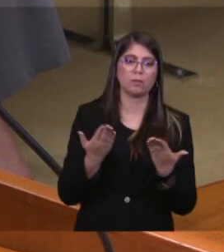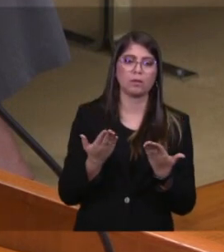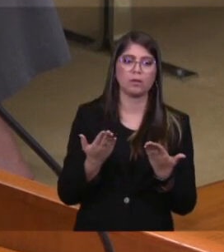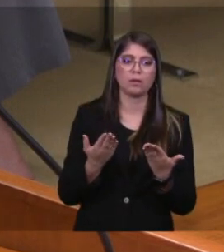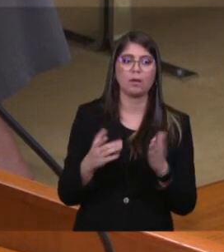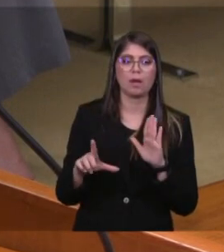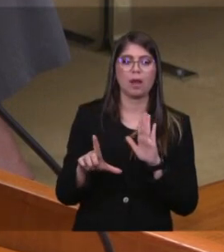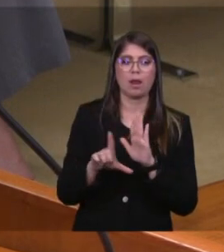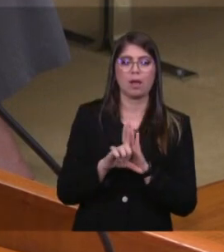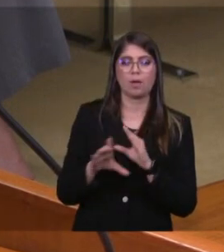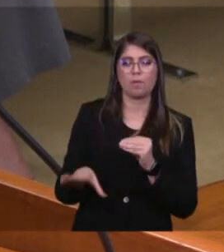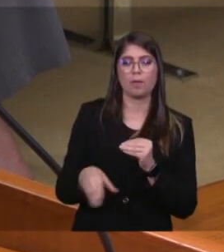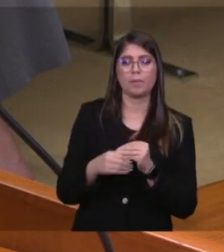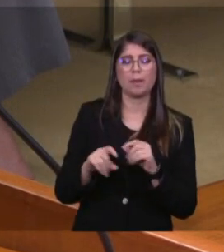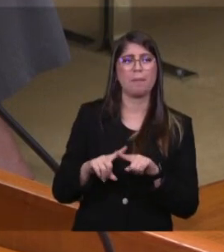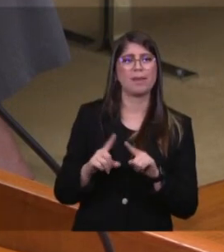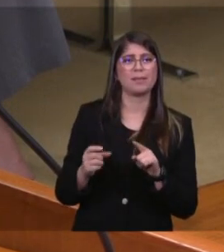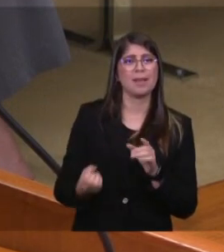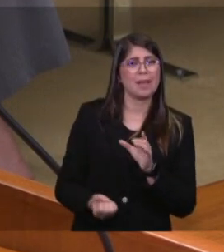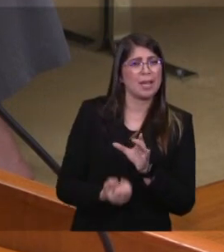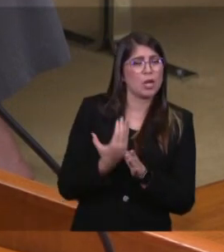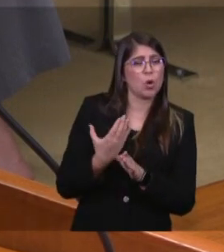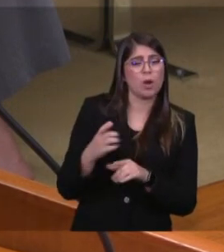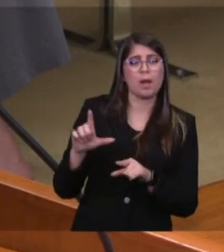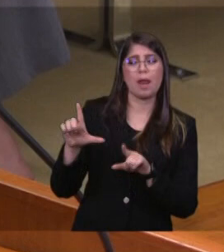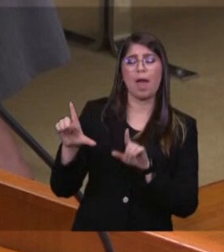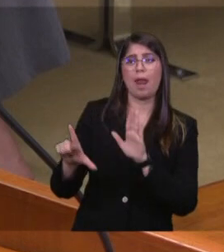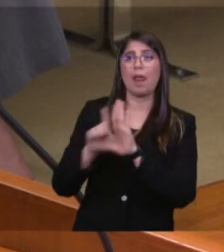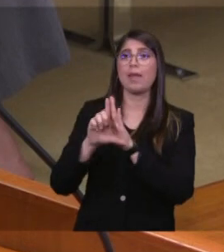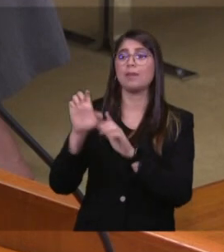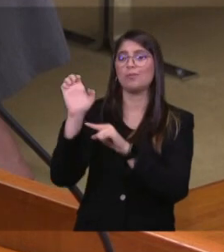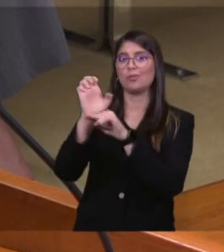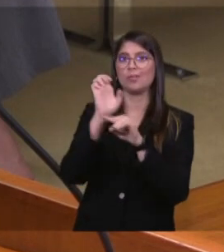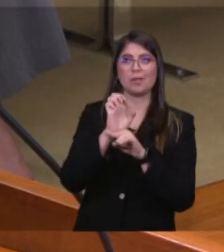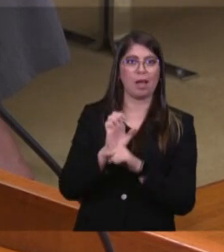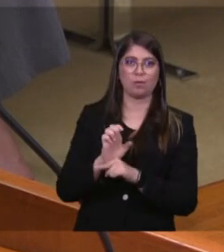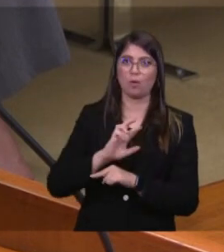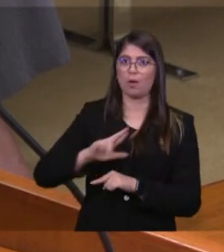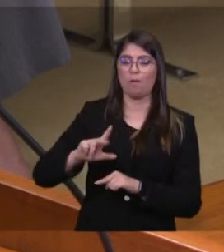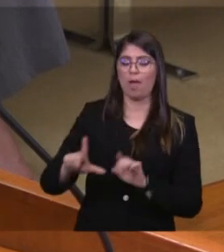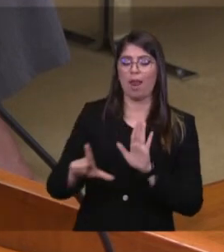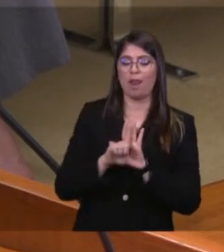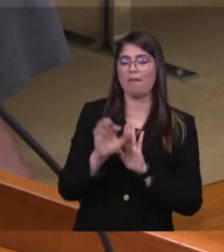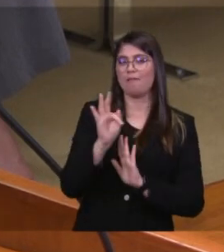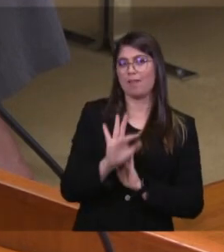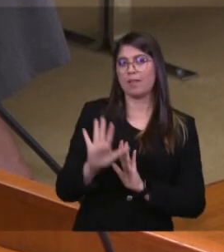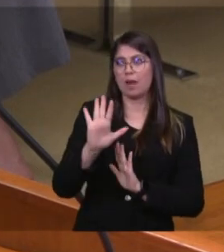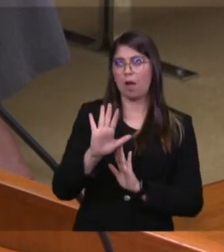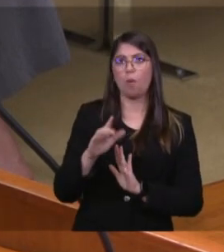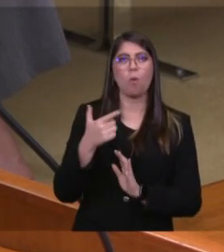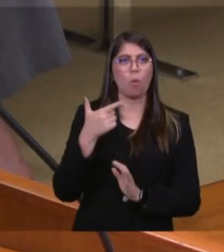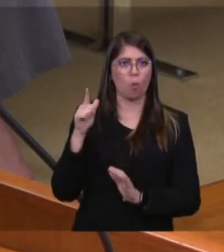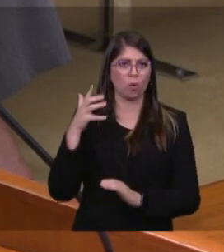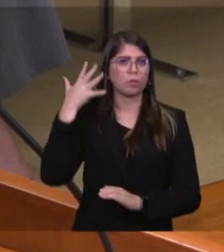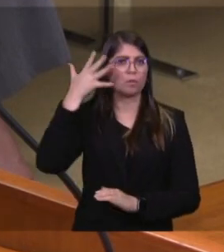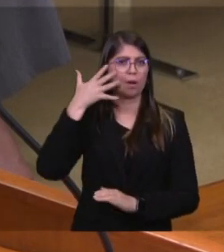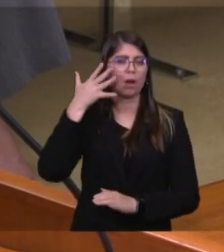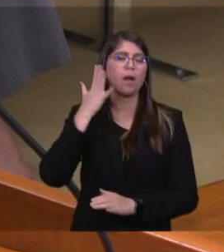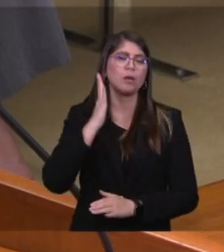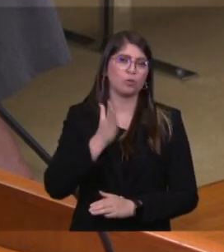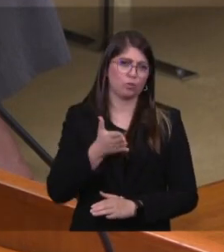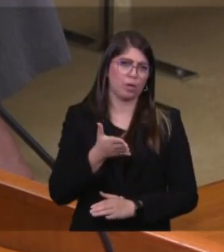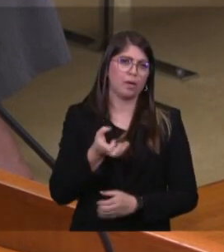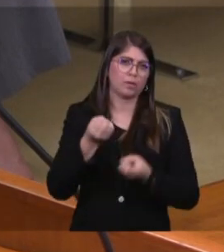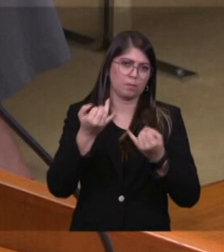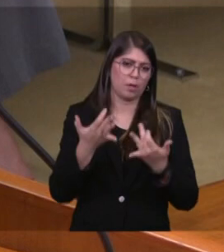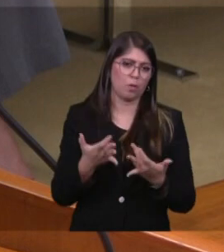pela lei complementar, quando ele foi criado, editado pelas leis estaduais e não pela lei federal, como já muito bem disse o colega representante do Estado de Alagoas. A